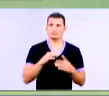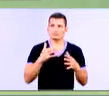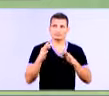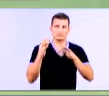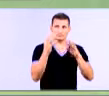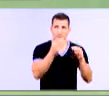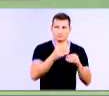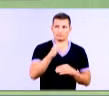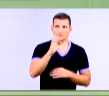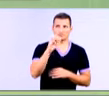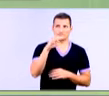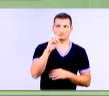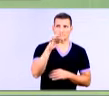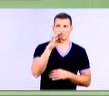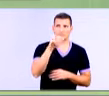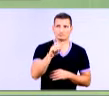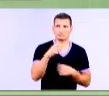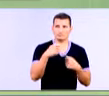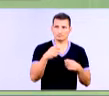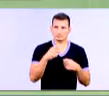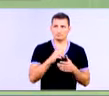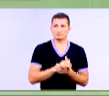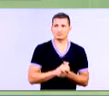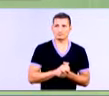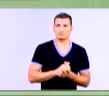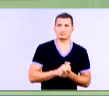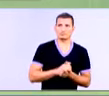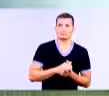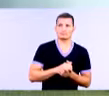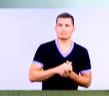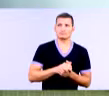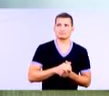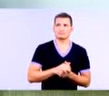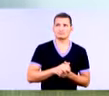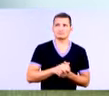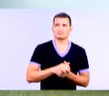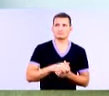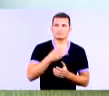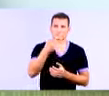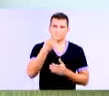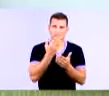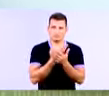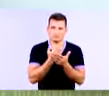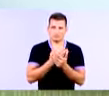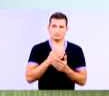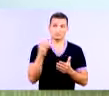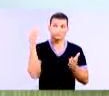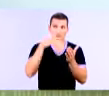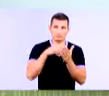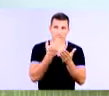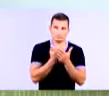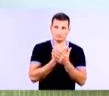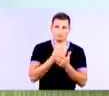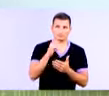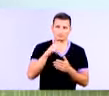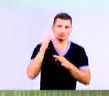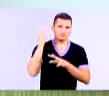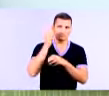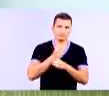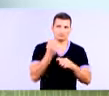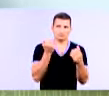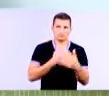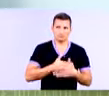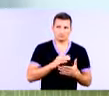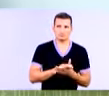que trabalhar nos próximos 3 aulas. A nossa última aula a gente sabe que nada mais é do que uma revisão para a nossa prova. Mas não se